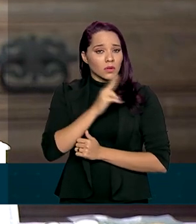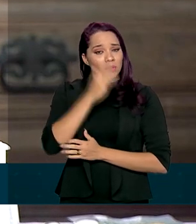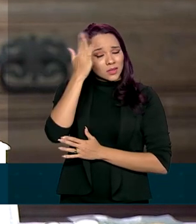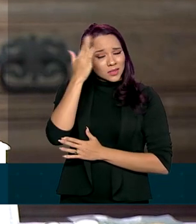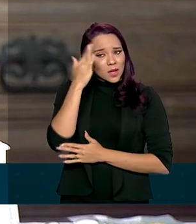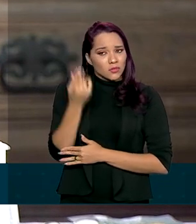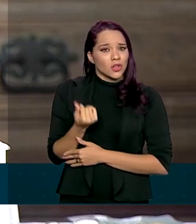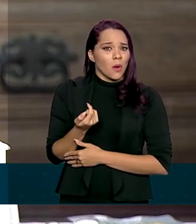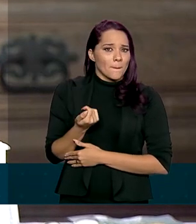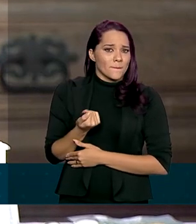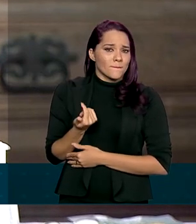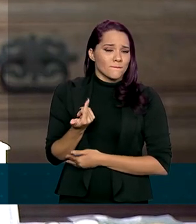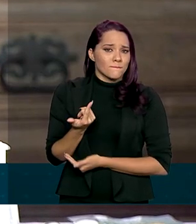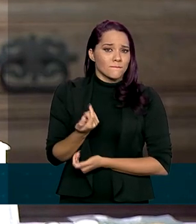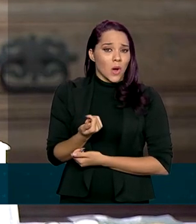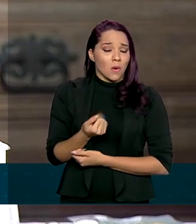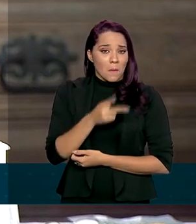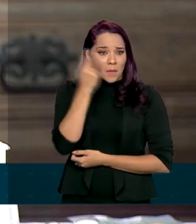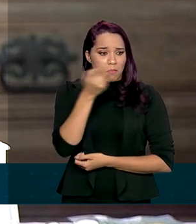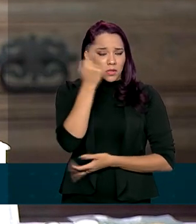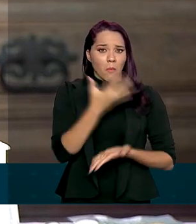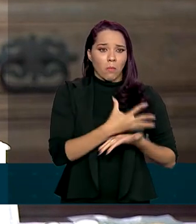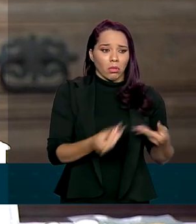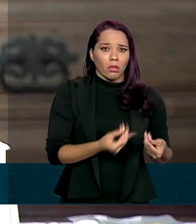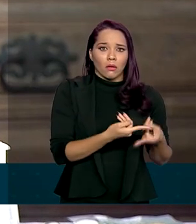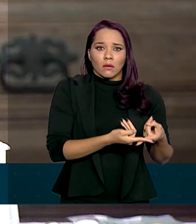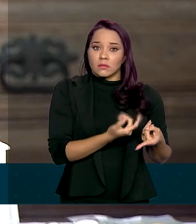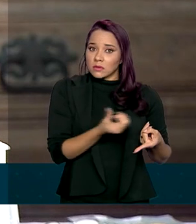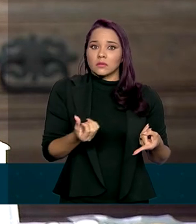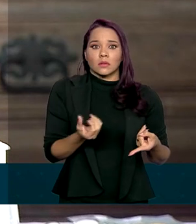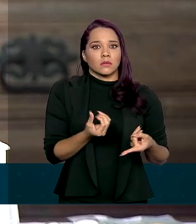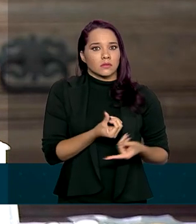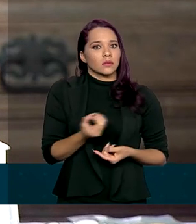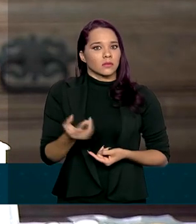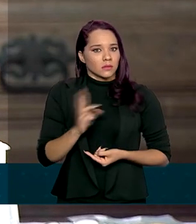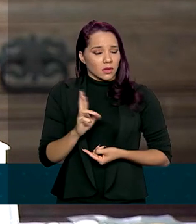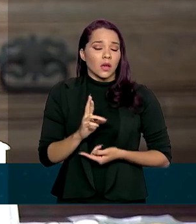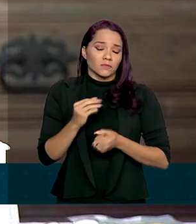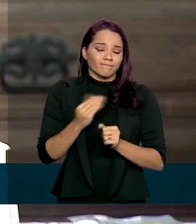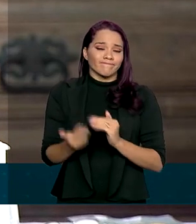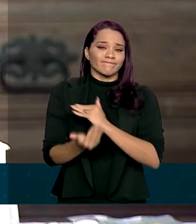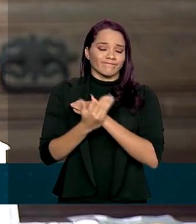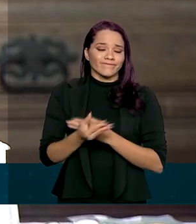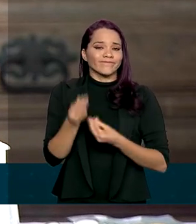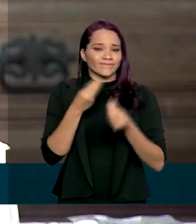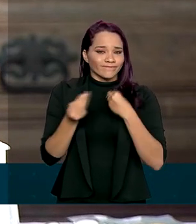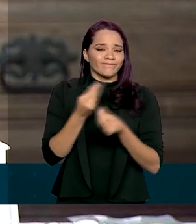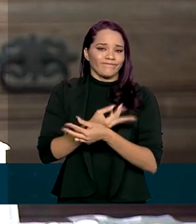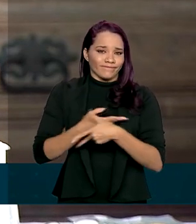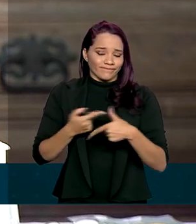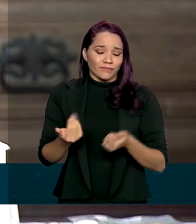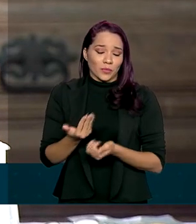o recurso é pouco, mas para quem perdeu tudo, 600 reais, ele sobrevive, ele